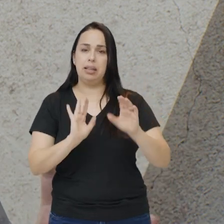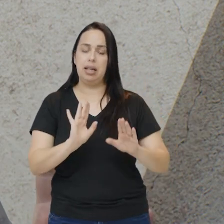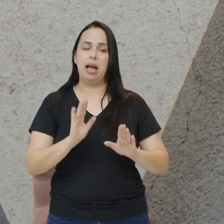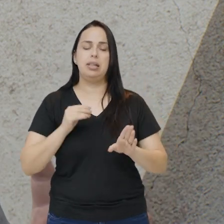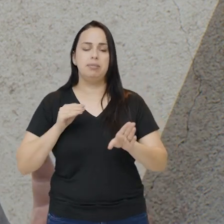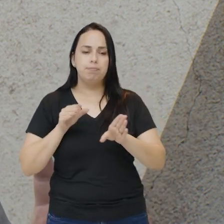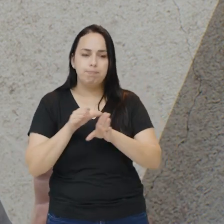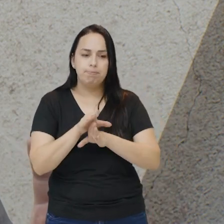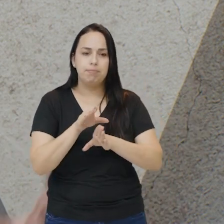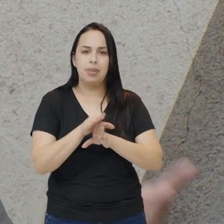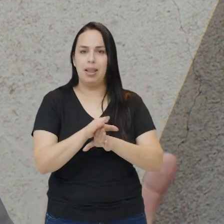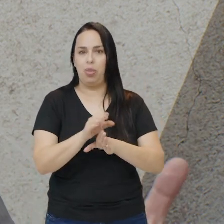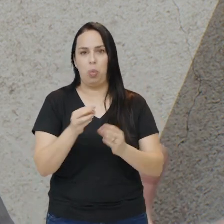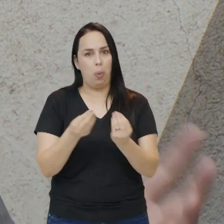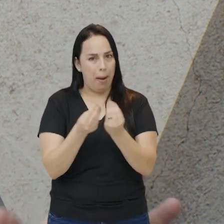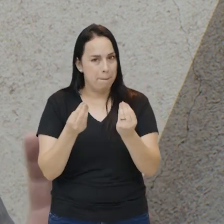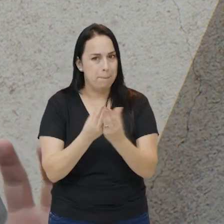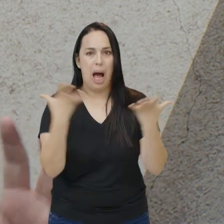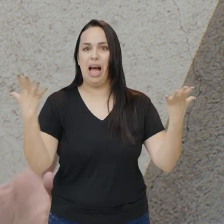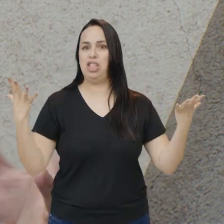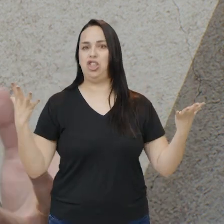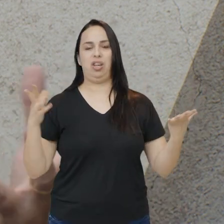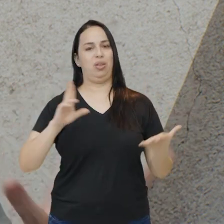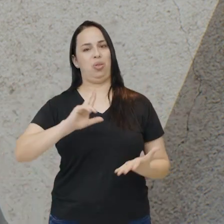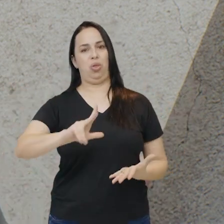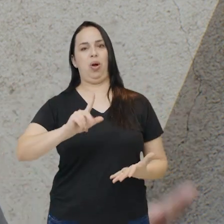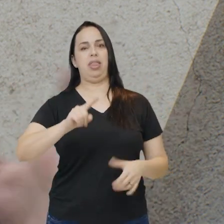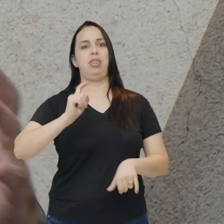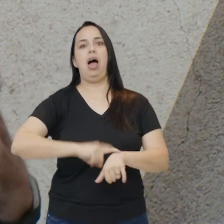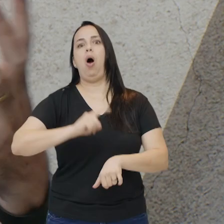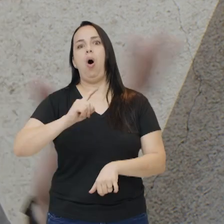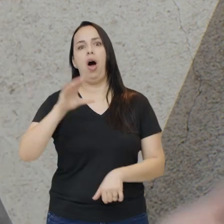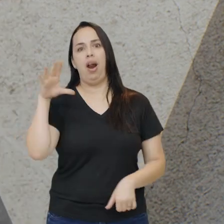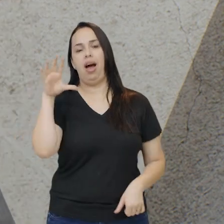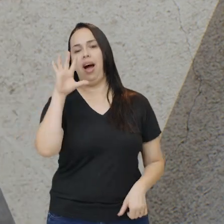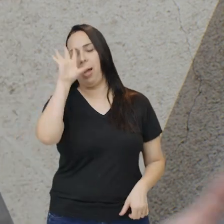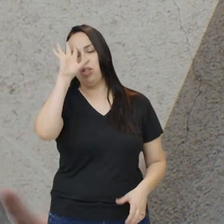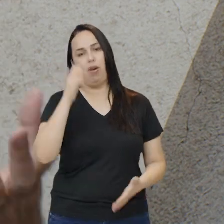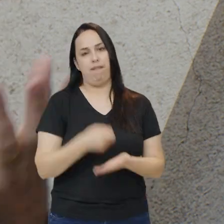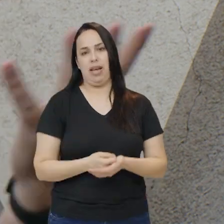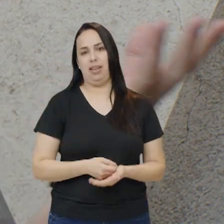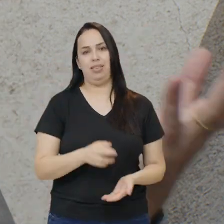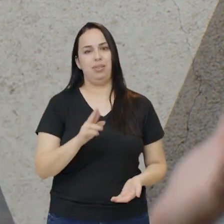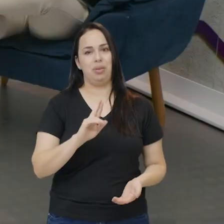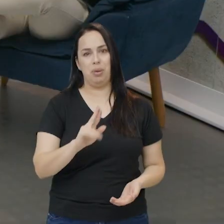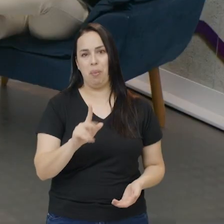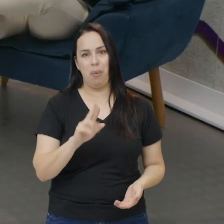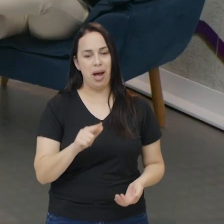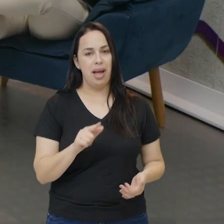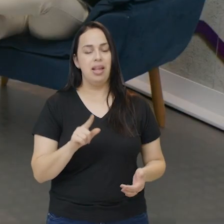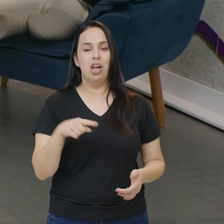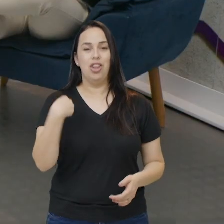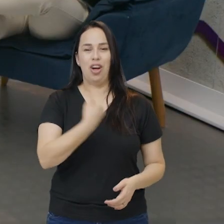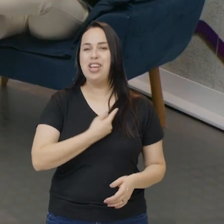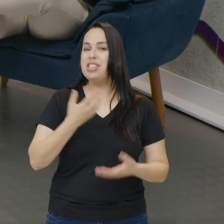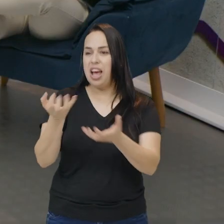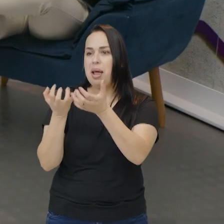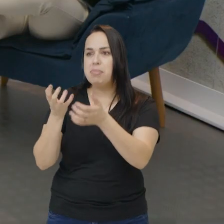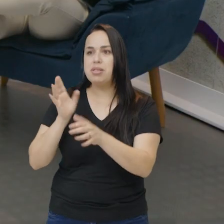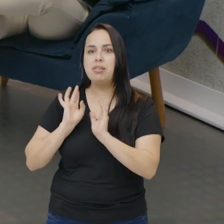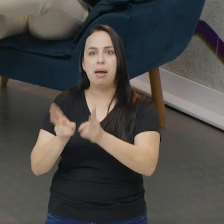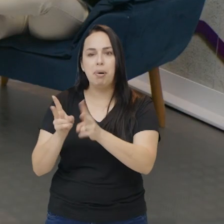muitas vezes não é mágica, né? Não tem uma solução imediata, apesar que todos nós queremos uma solução para ontem, né? Mas